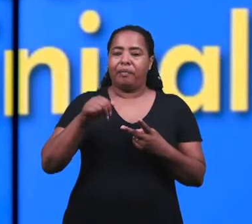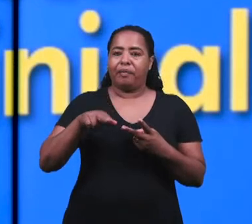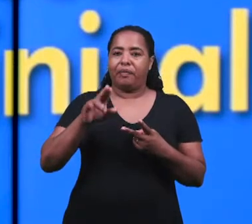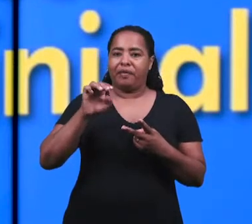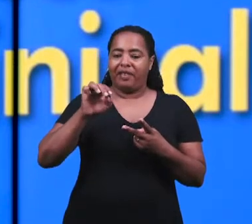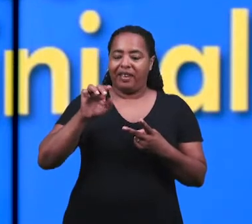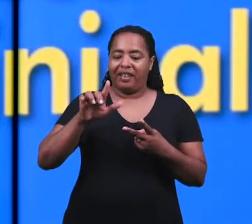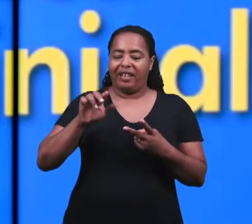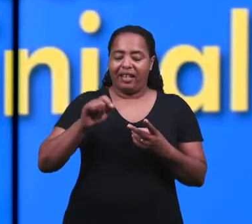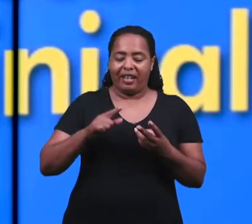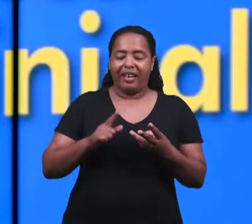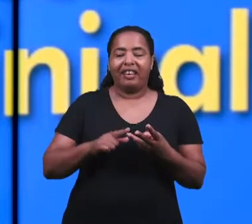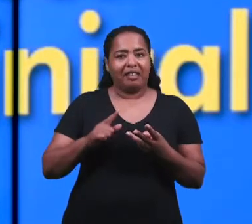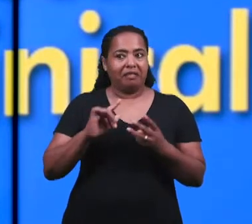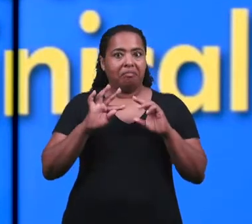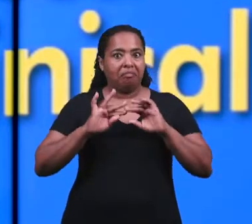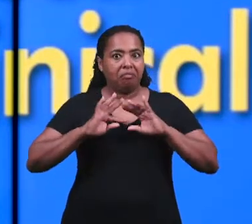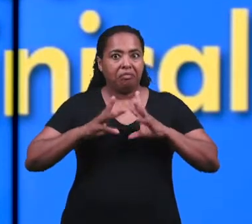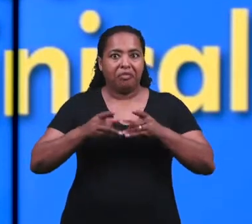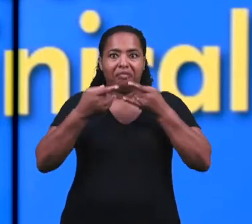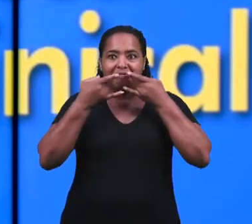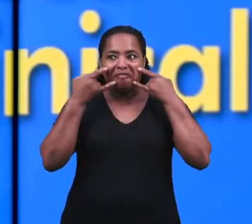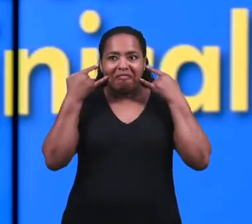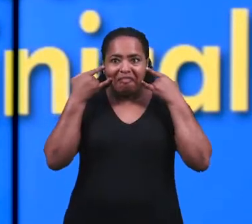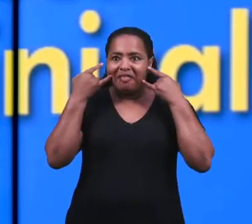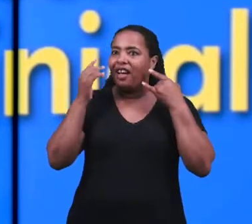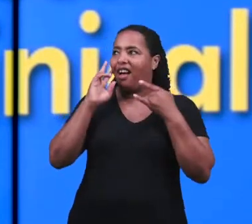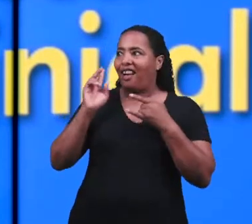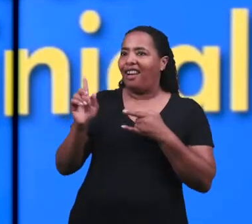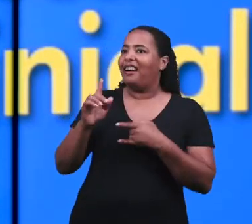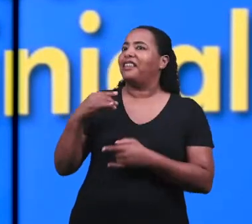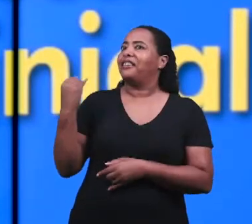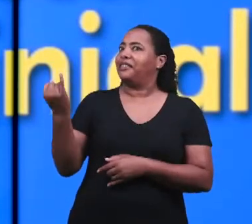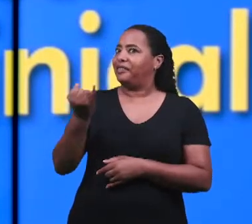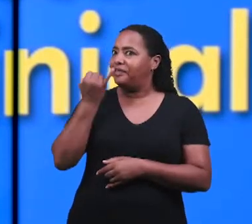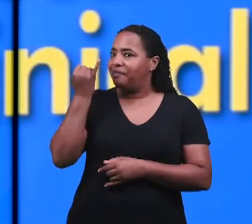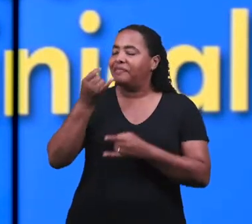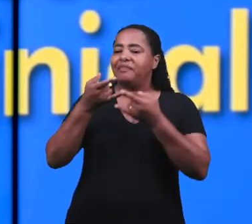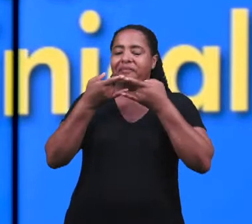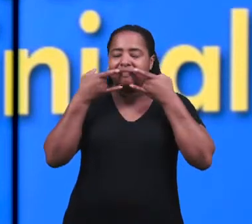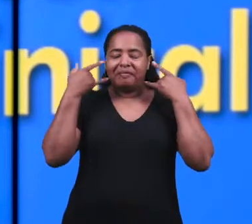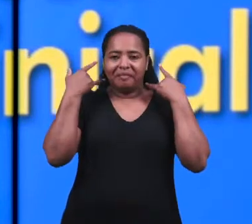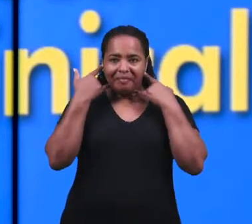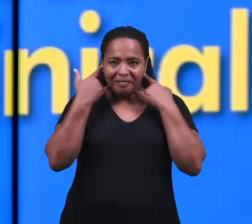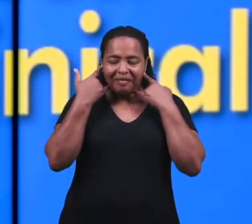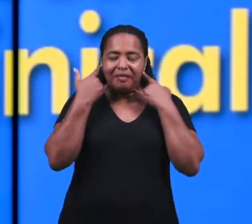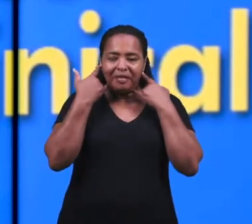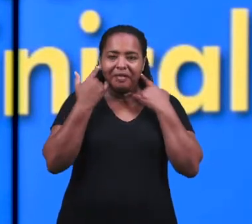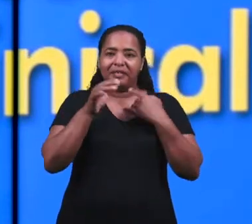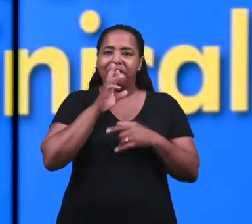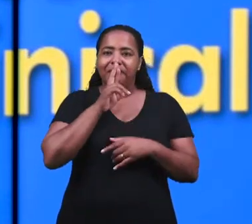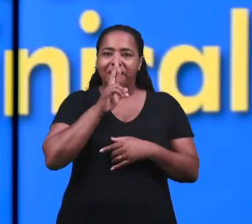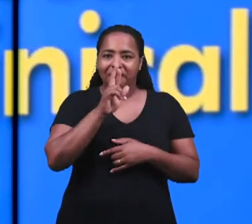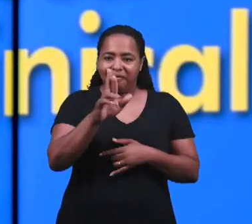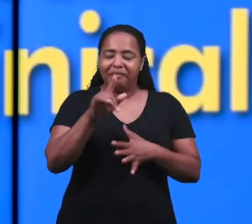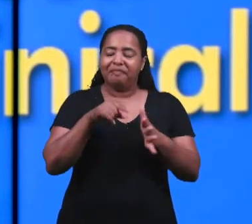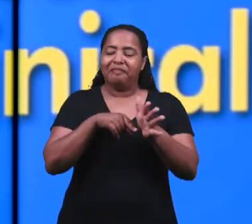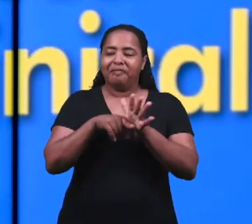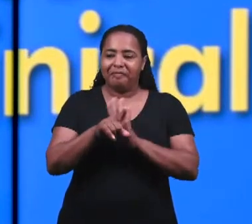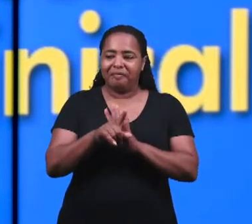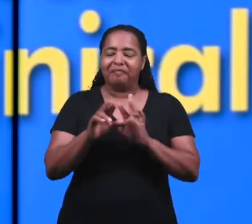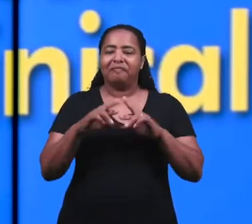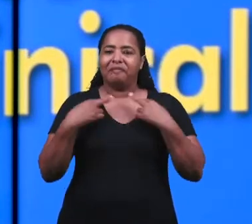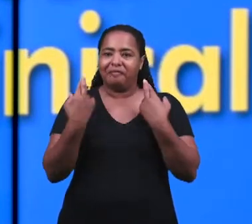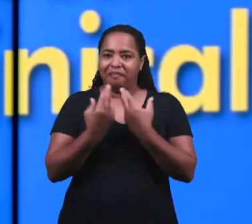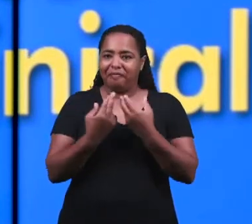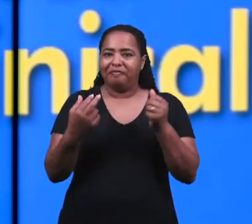participação muito boa ali, e todos de máscara também. Isso é muito importante, estarem ali de máscara para poderem responder a